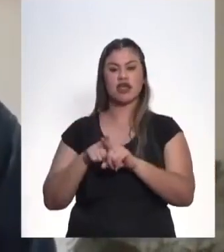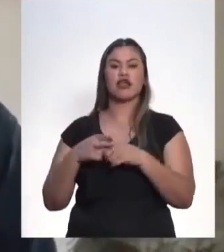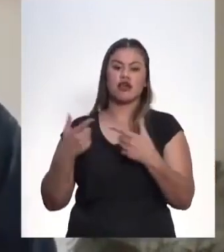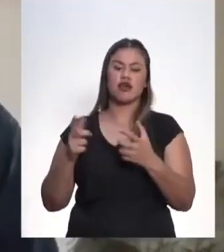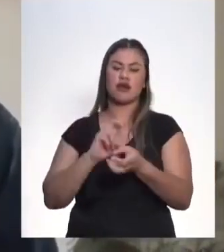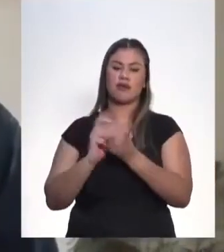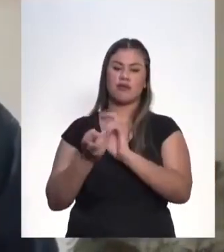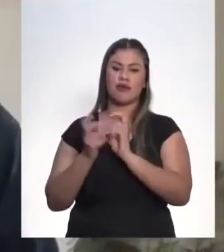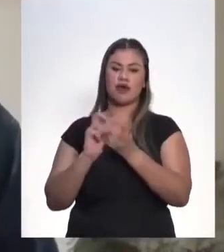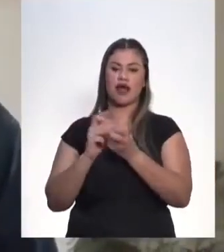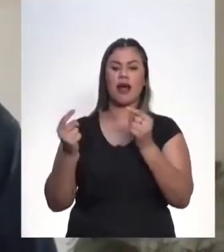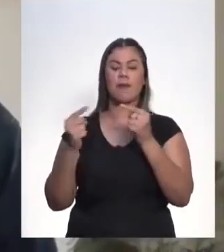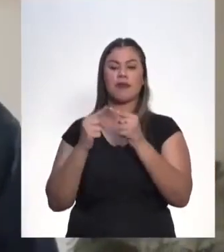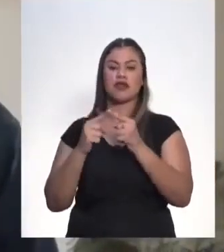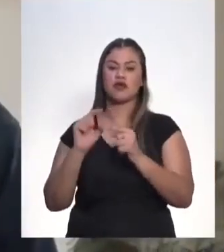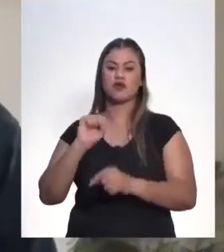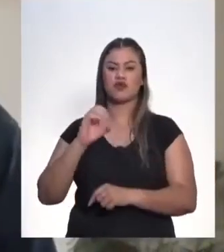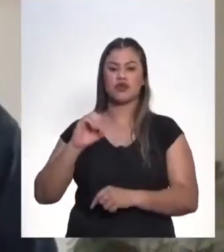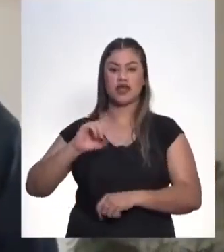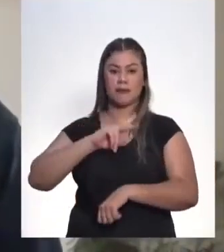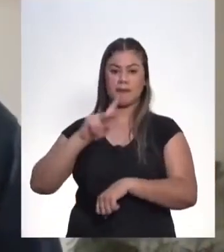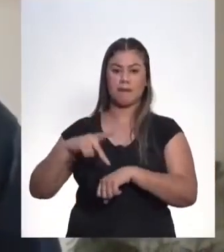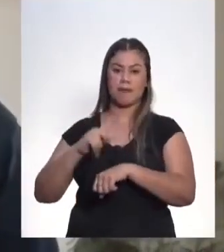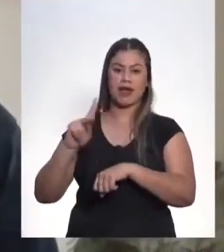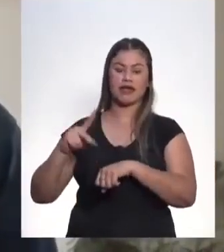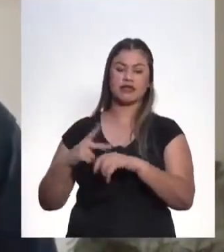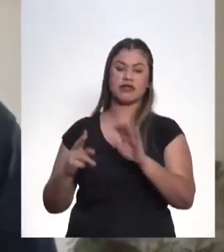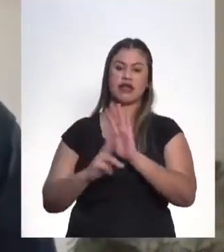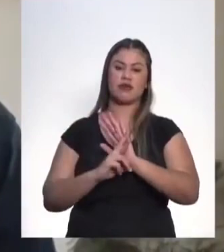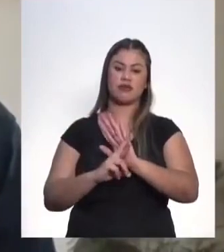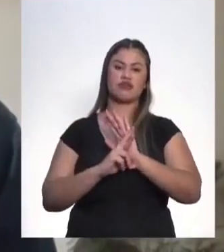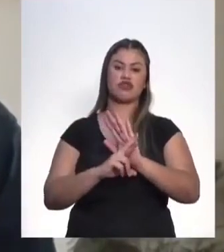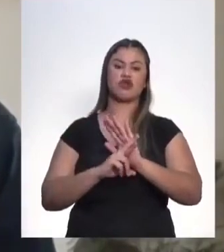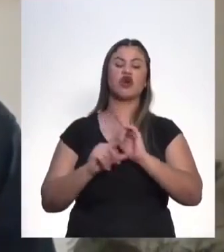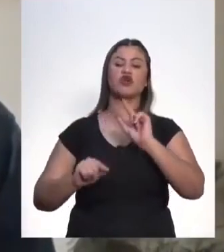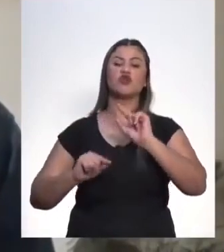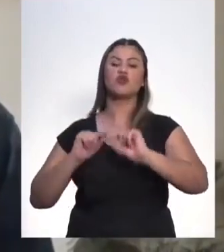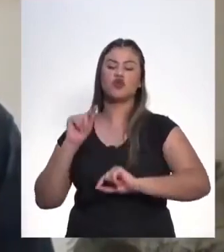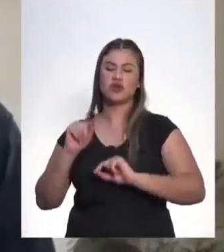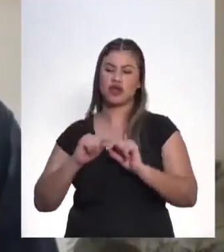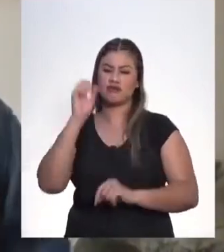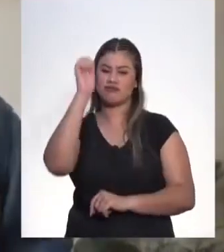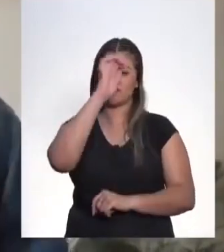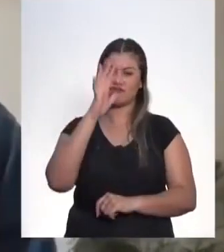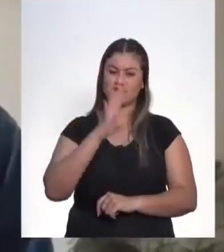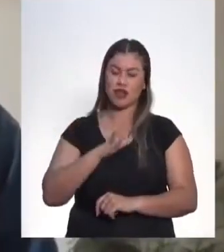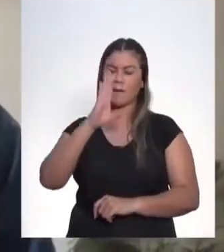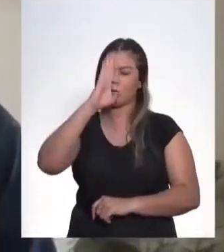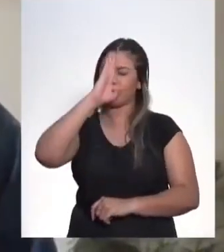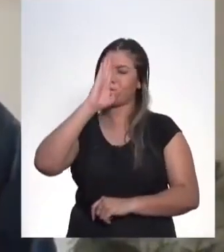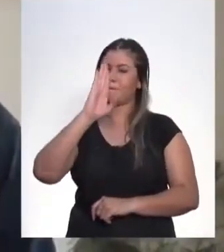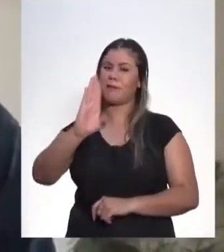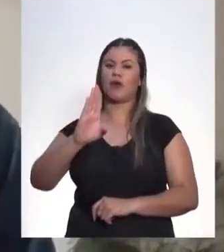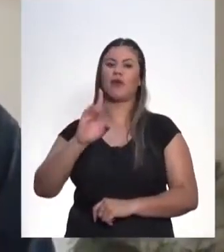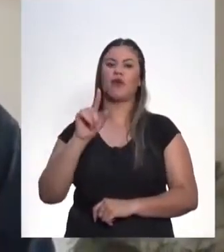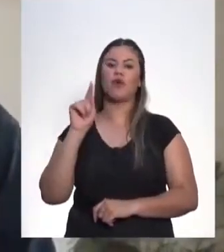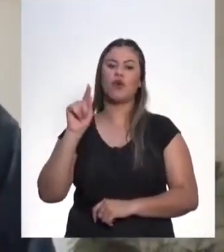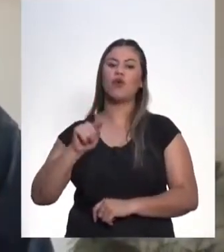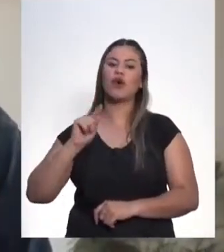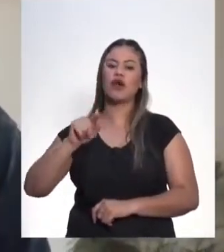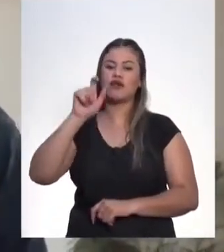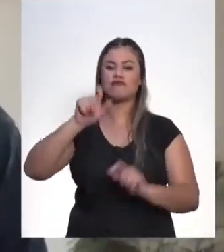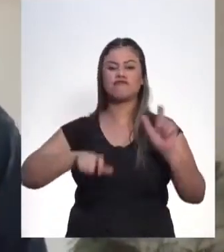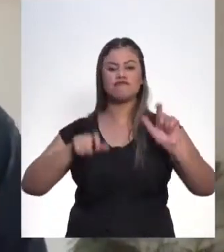aí presente em mais de 80 países, representando muito bem o Brasil e principalmente